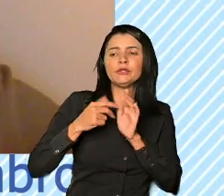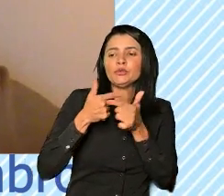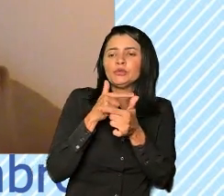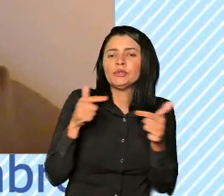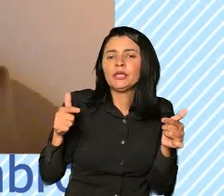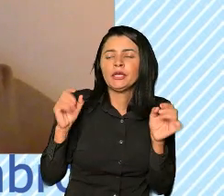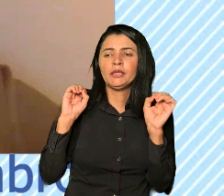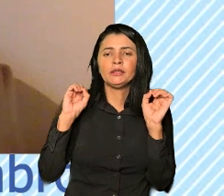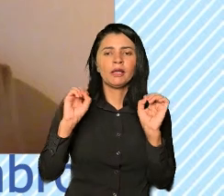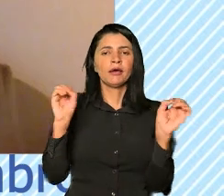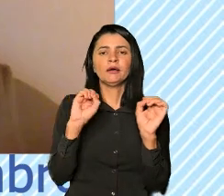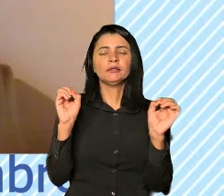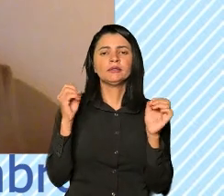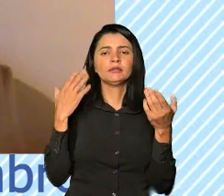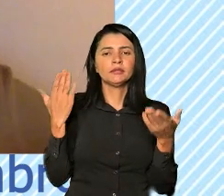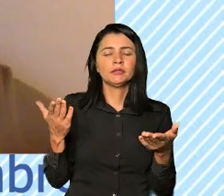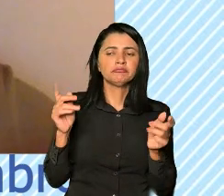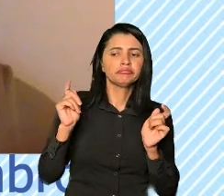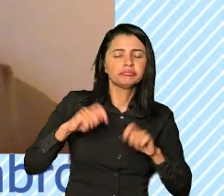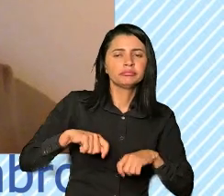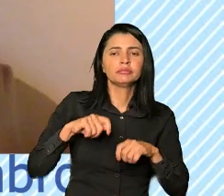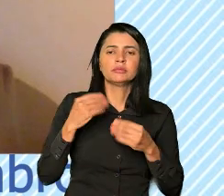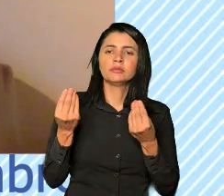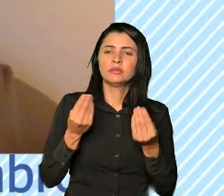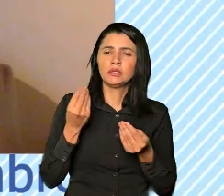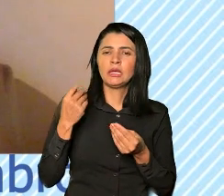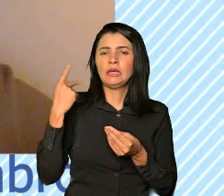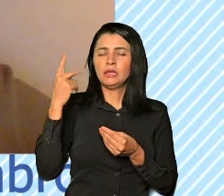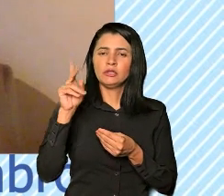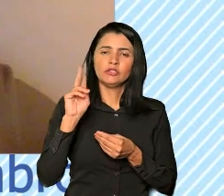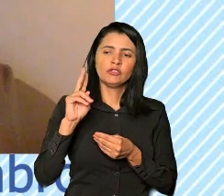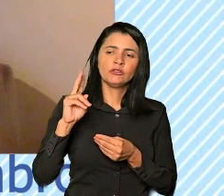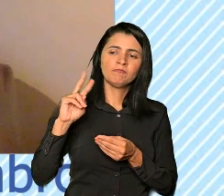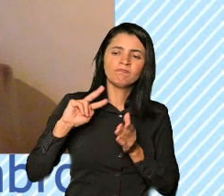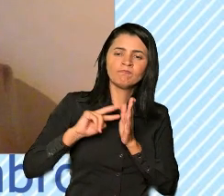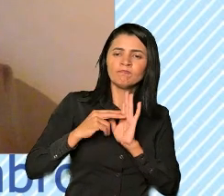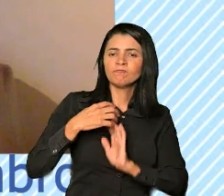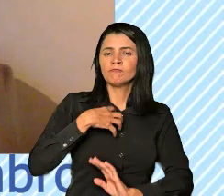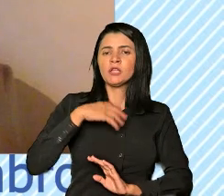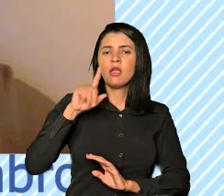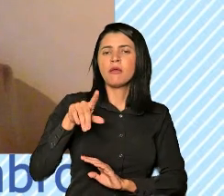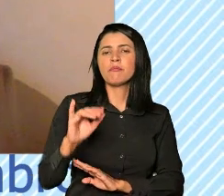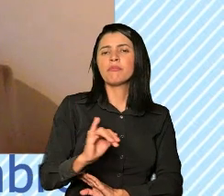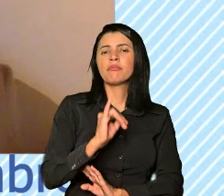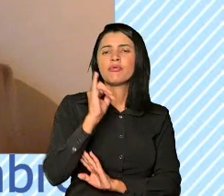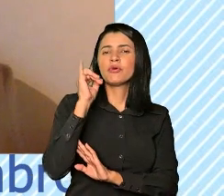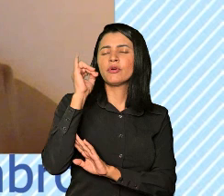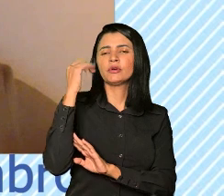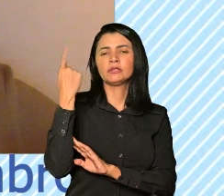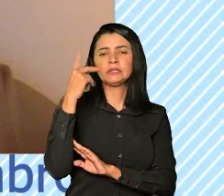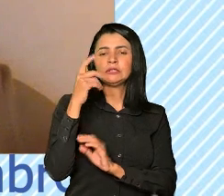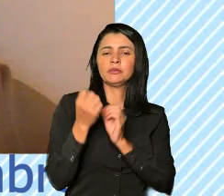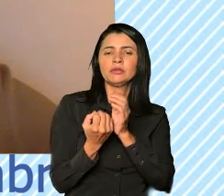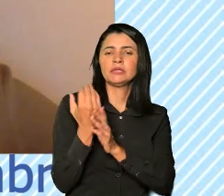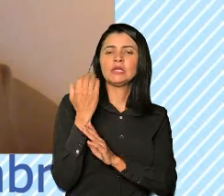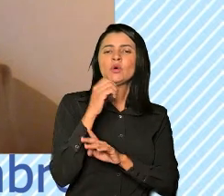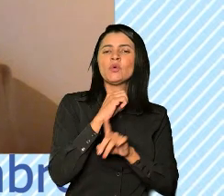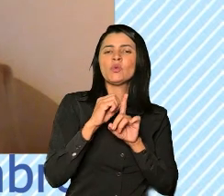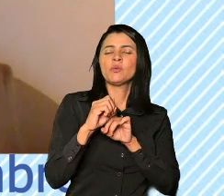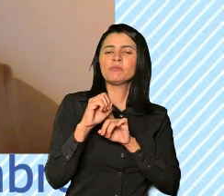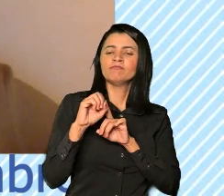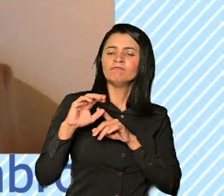de significado, de possibilidade semântica relevante, digamos assim, para uma construção social um pouco